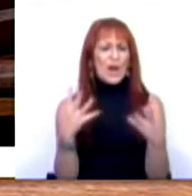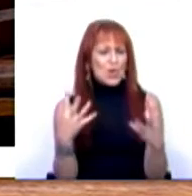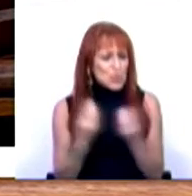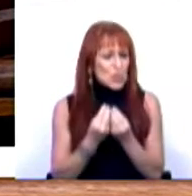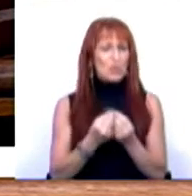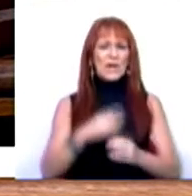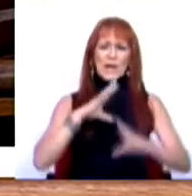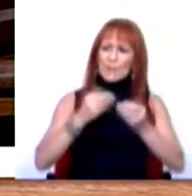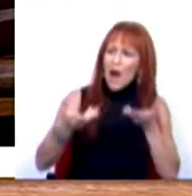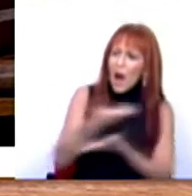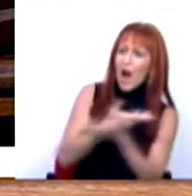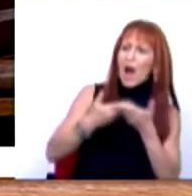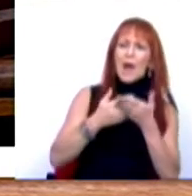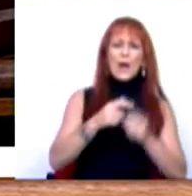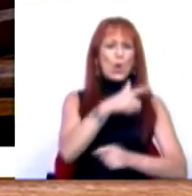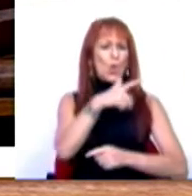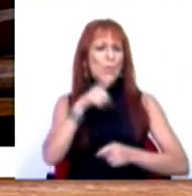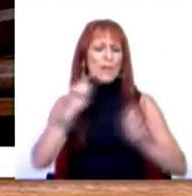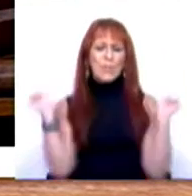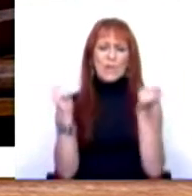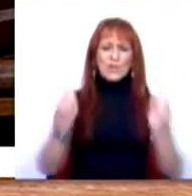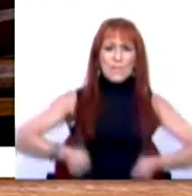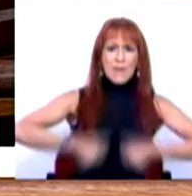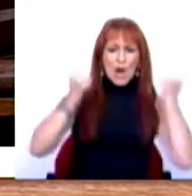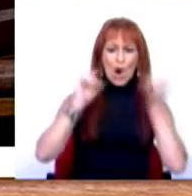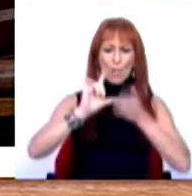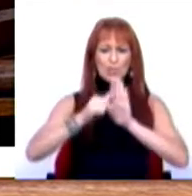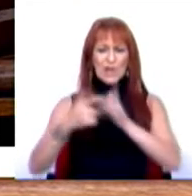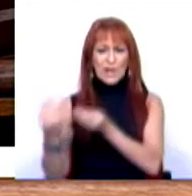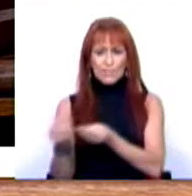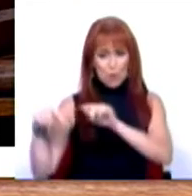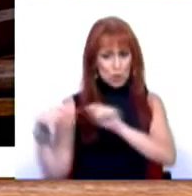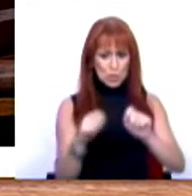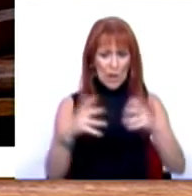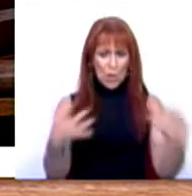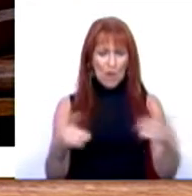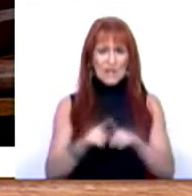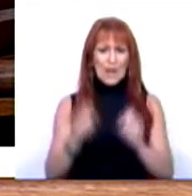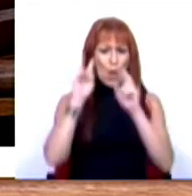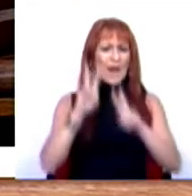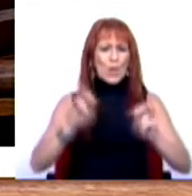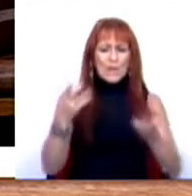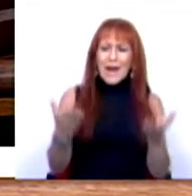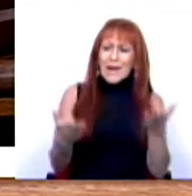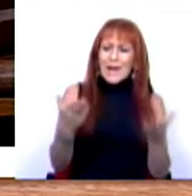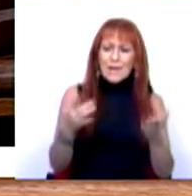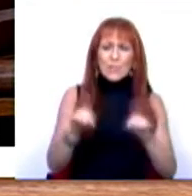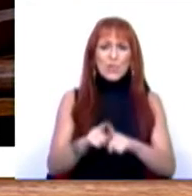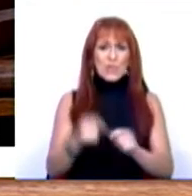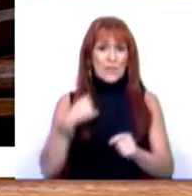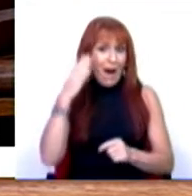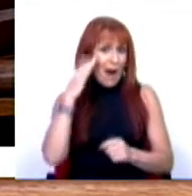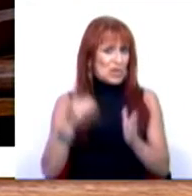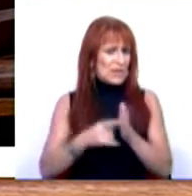conjunto, em diálogo, em compromisso, promover a melhoria do projeto aqui em discussão. de forma a encontrar equilíbrios que